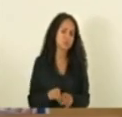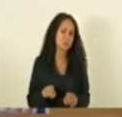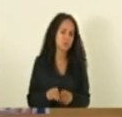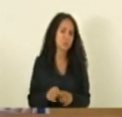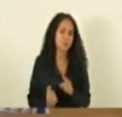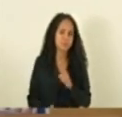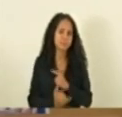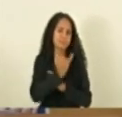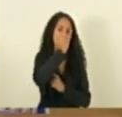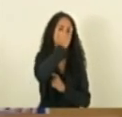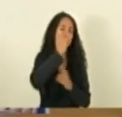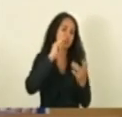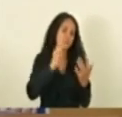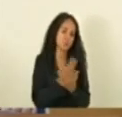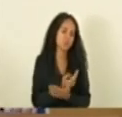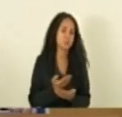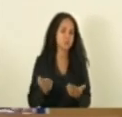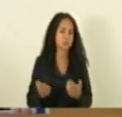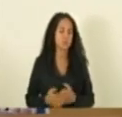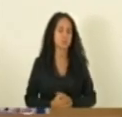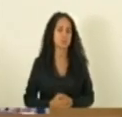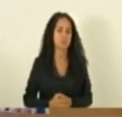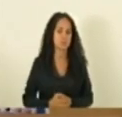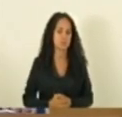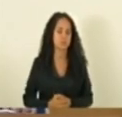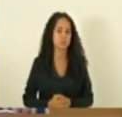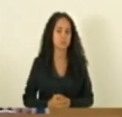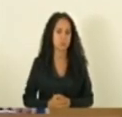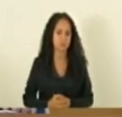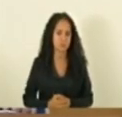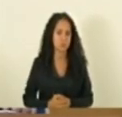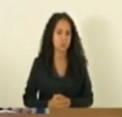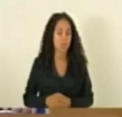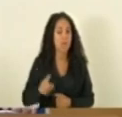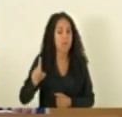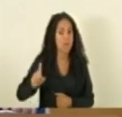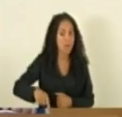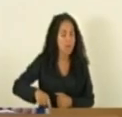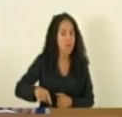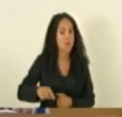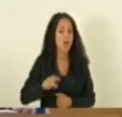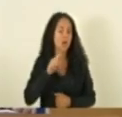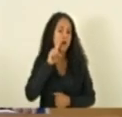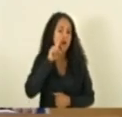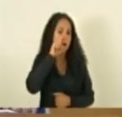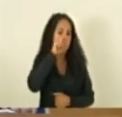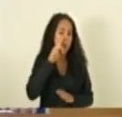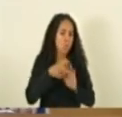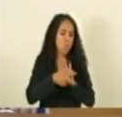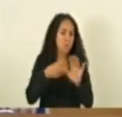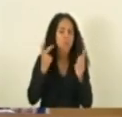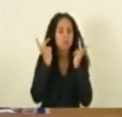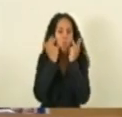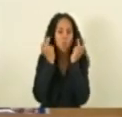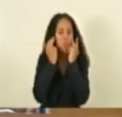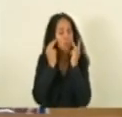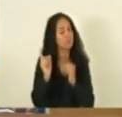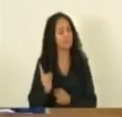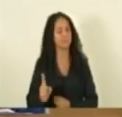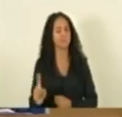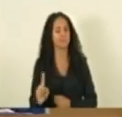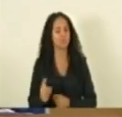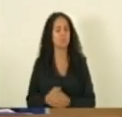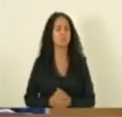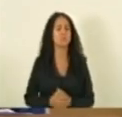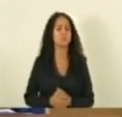de tragédia que ocorreu naquela escola. No entanto, esse é um crime que não é um crime comum.